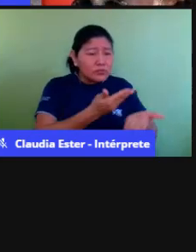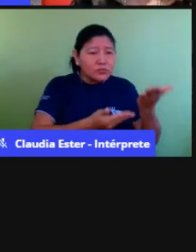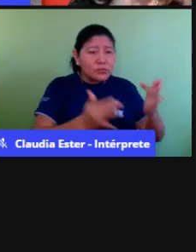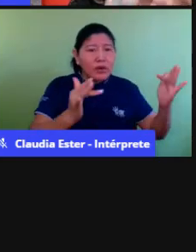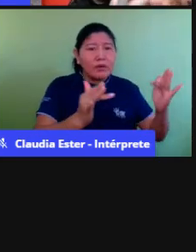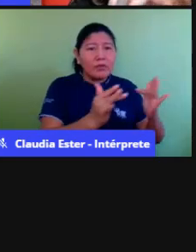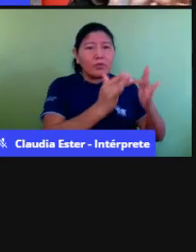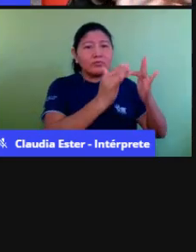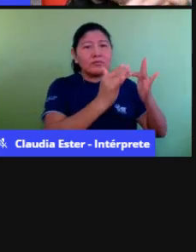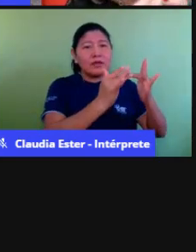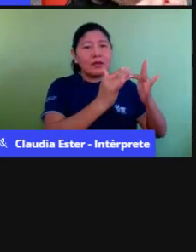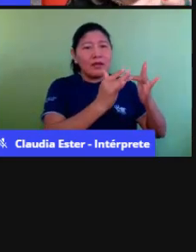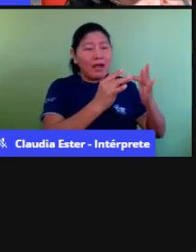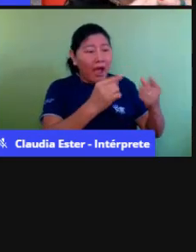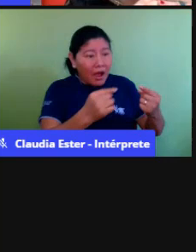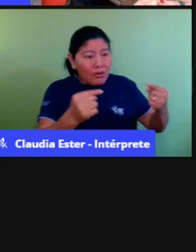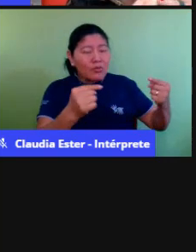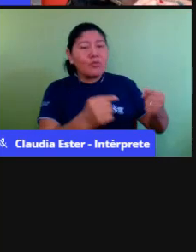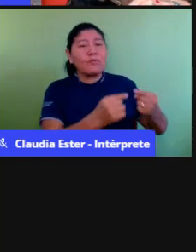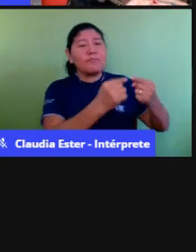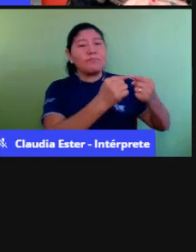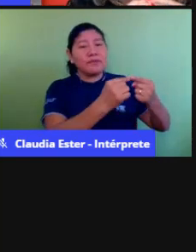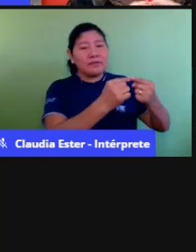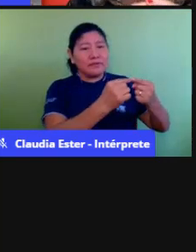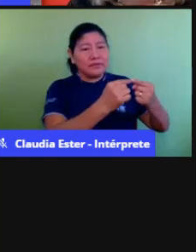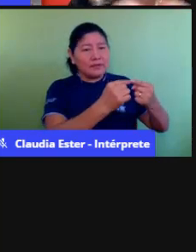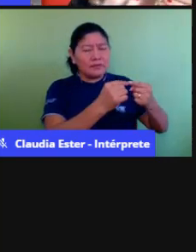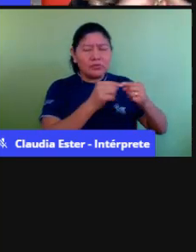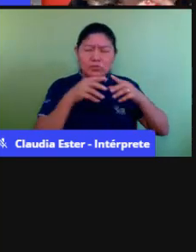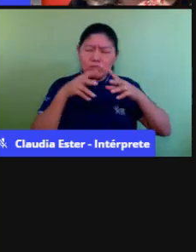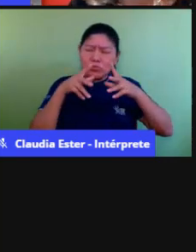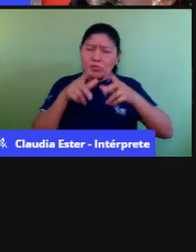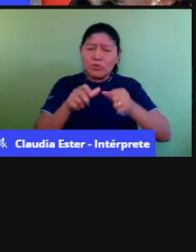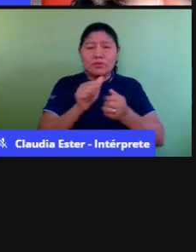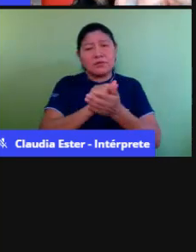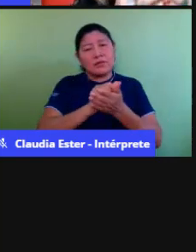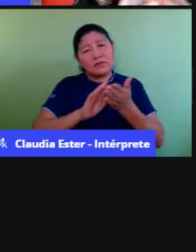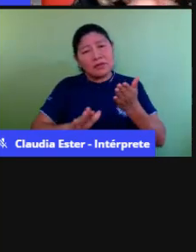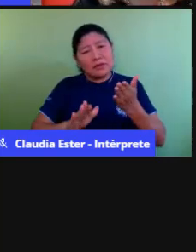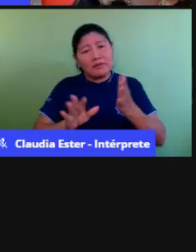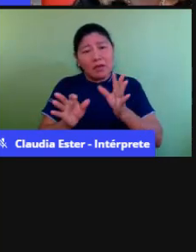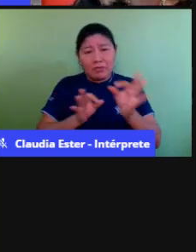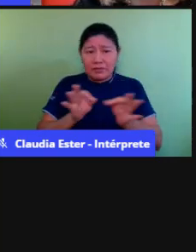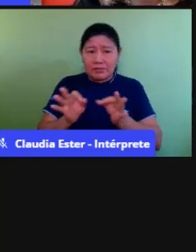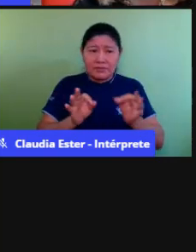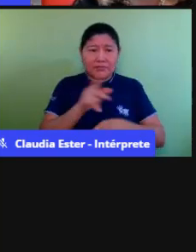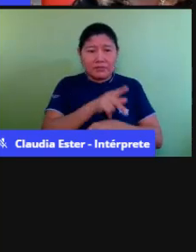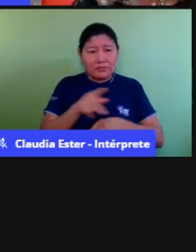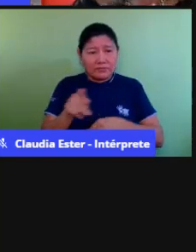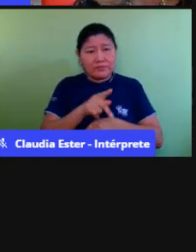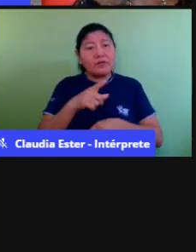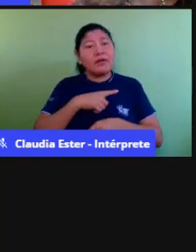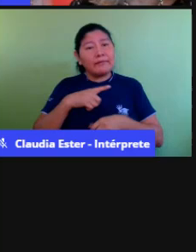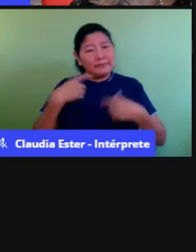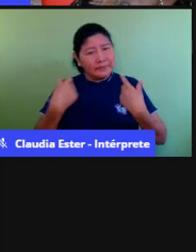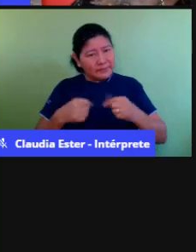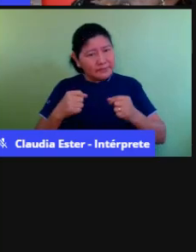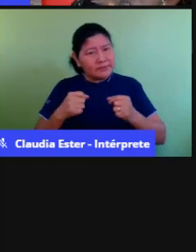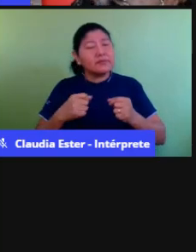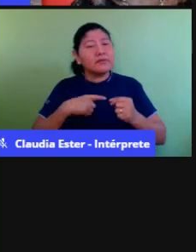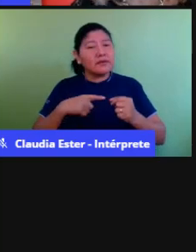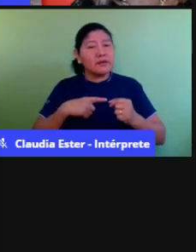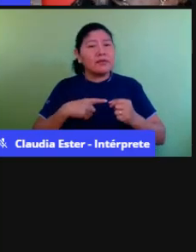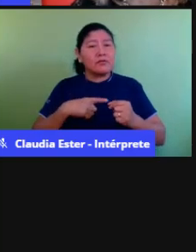Fock. Todas as atividades preparadas pelo professor devem ter intencionalidade, é claro, né? Pode